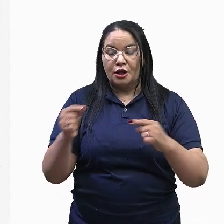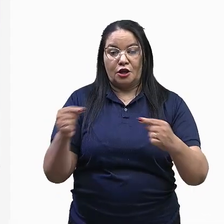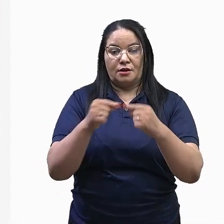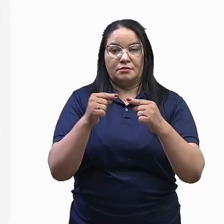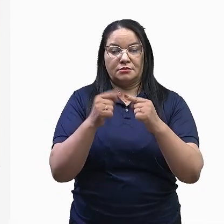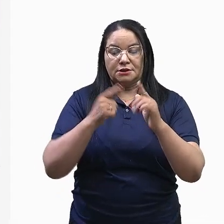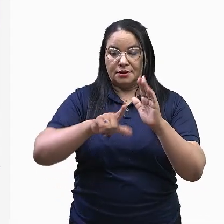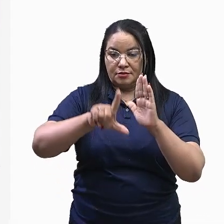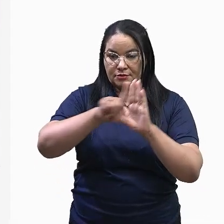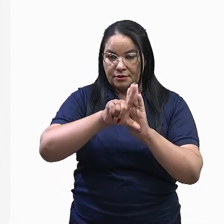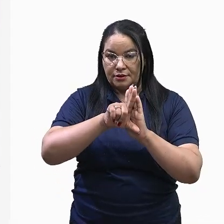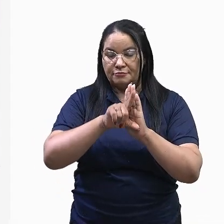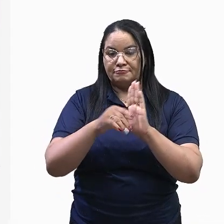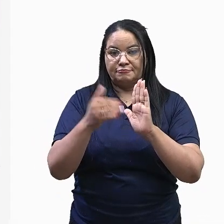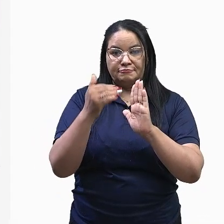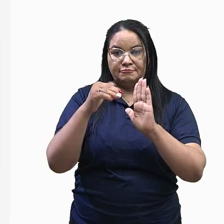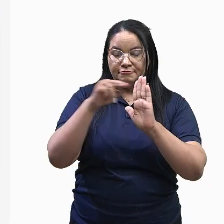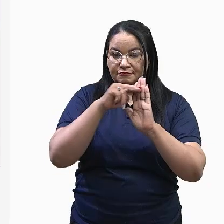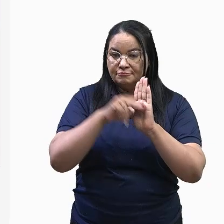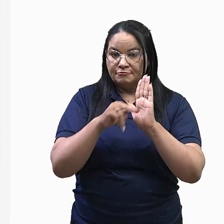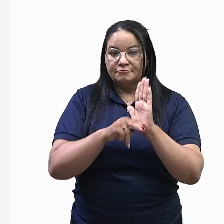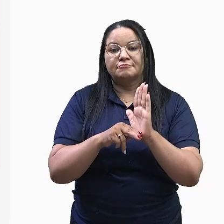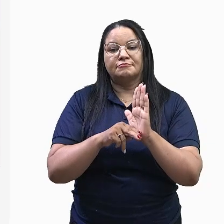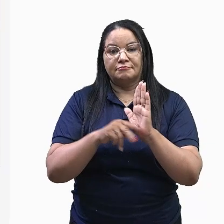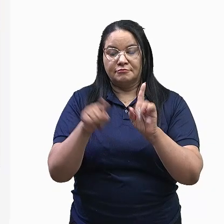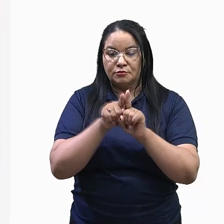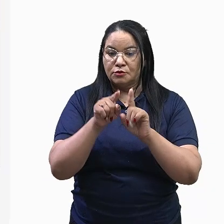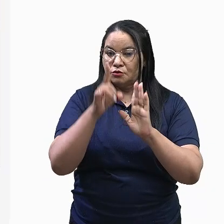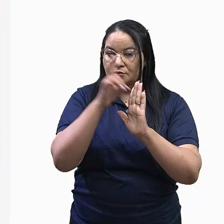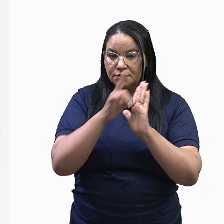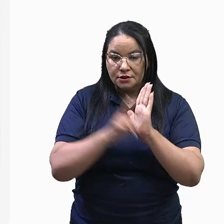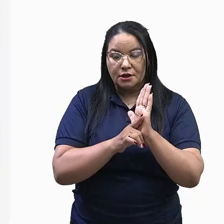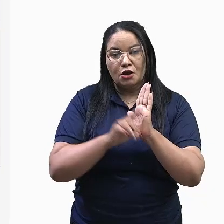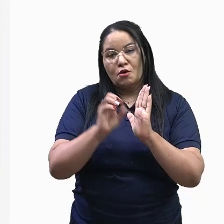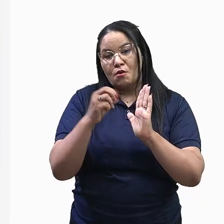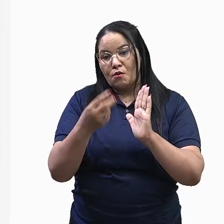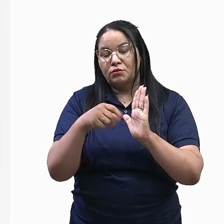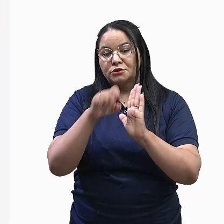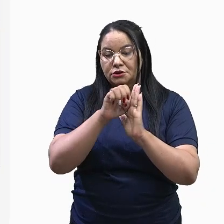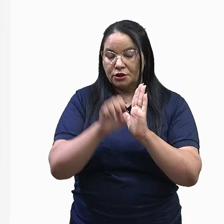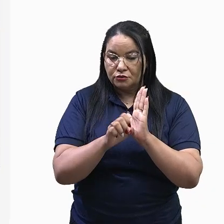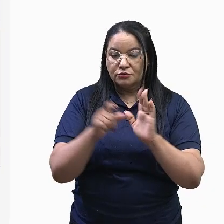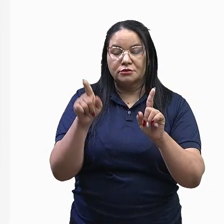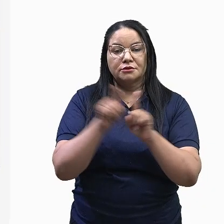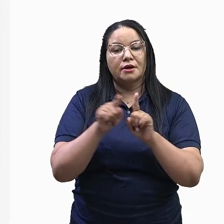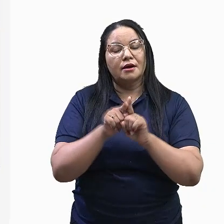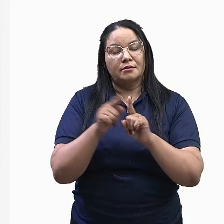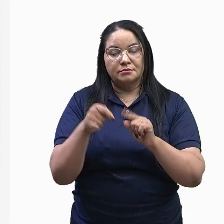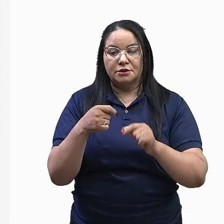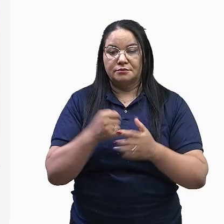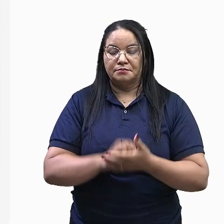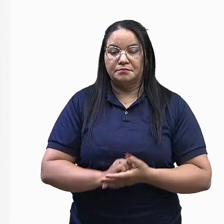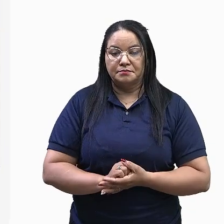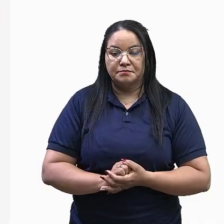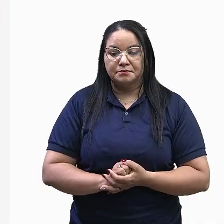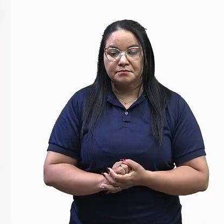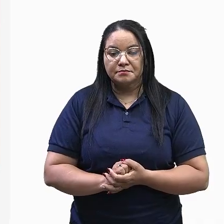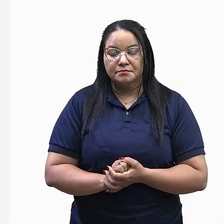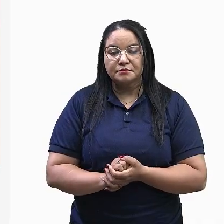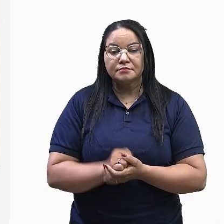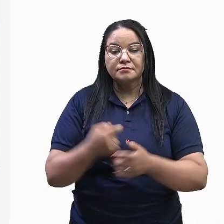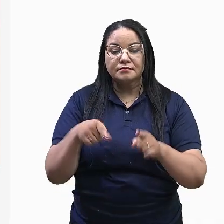e determinado na lei, nos decretos, nos estatutos. Esse texto também ele